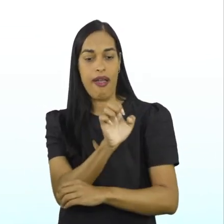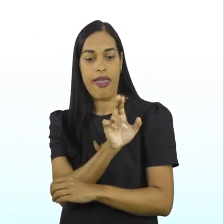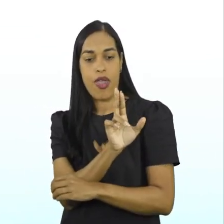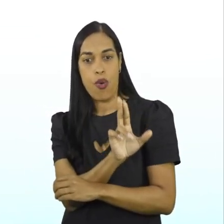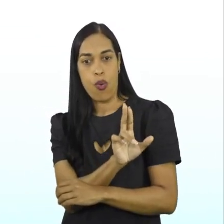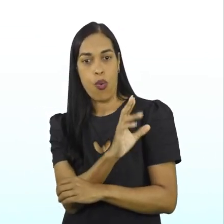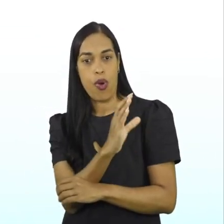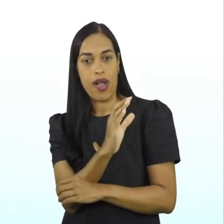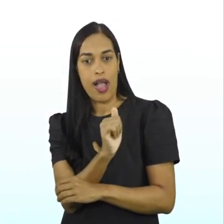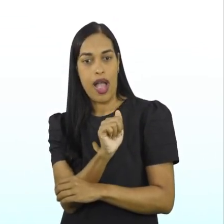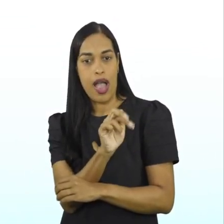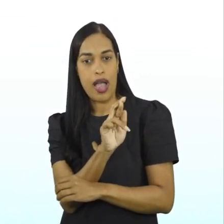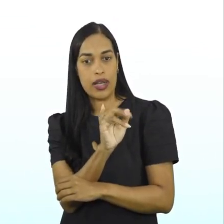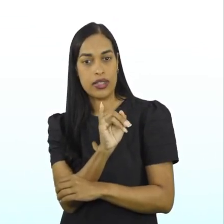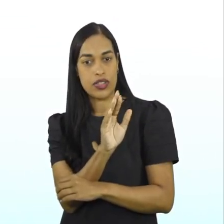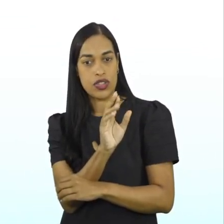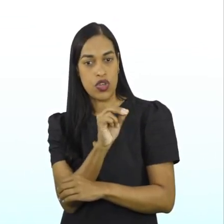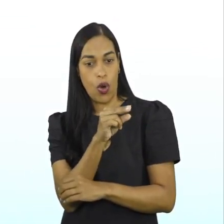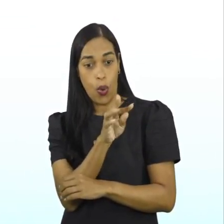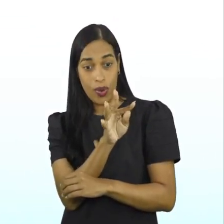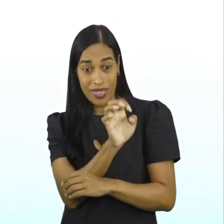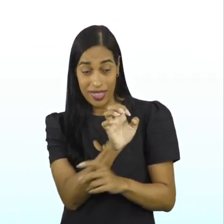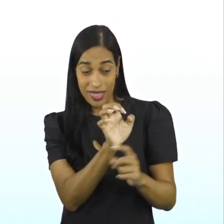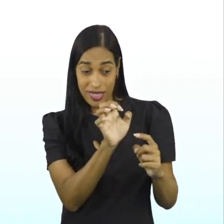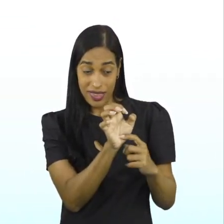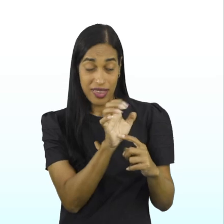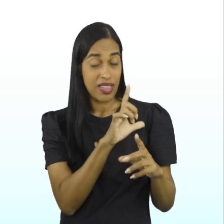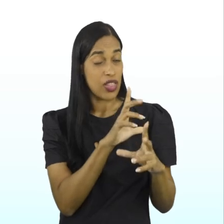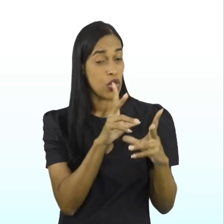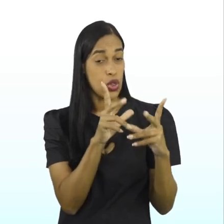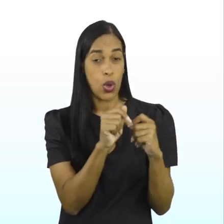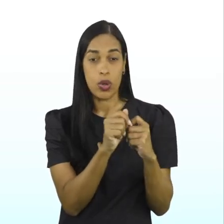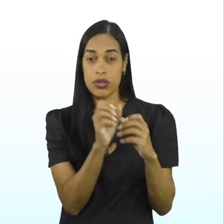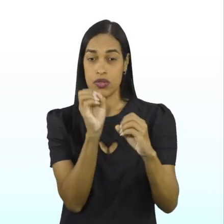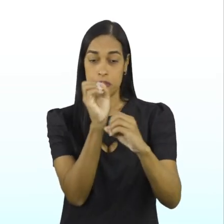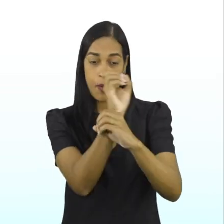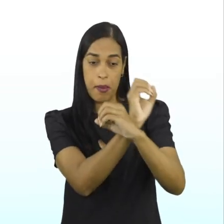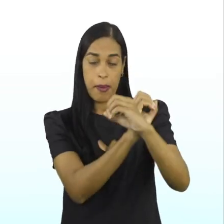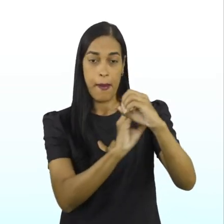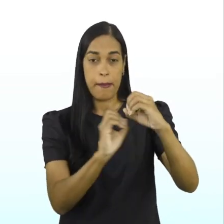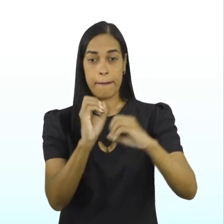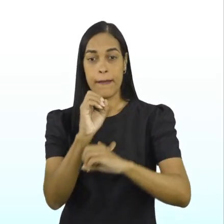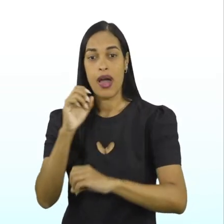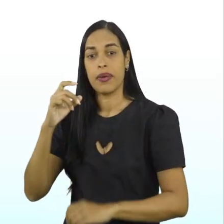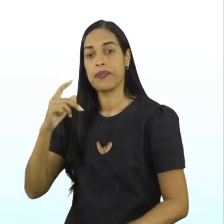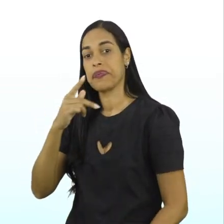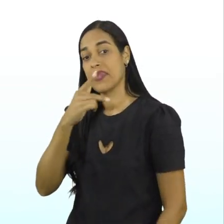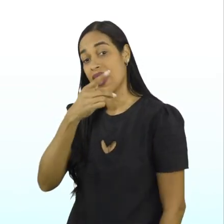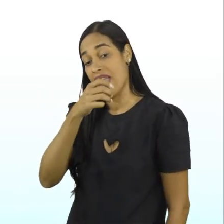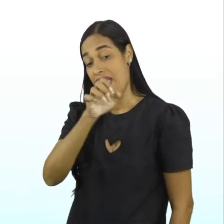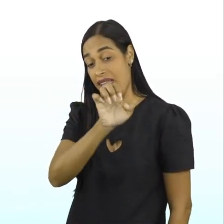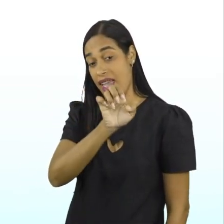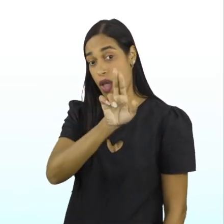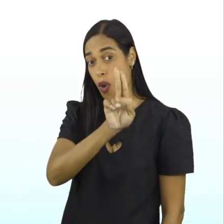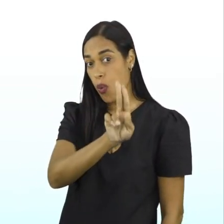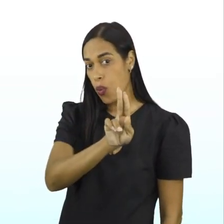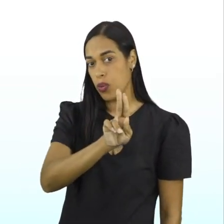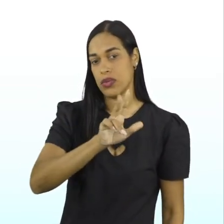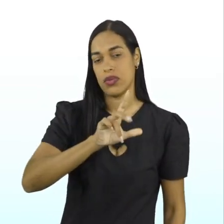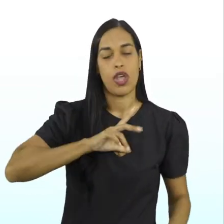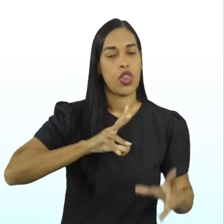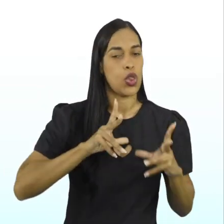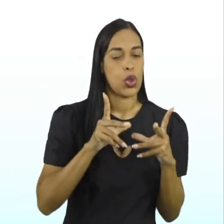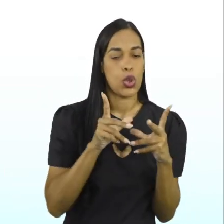deixa eu dar uma dica. A célula eucarionte tem todas as organelas. A célula eucarionte vai ter todas